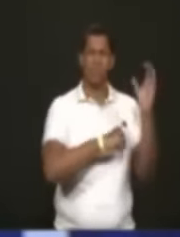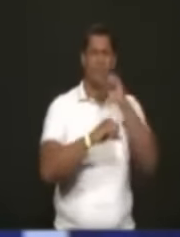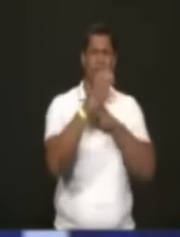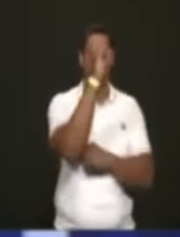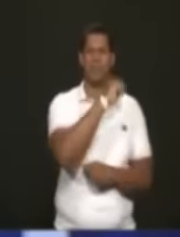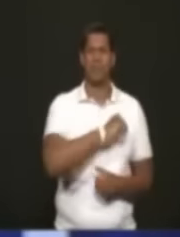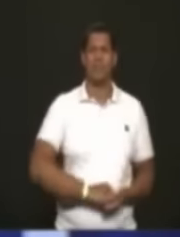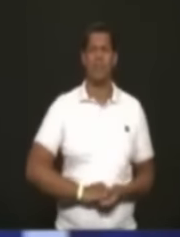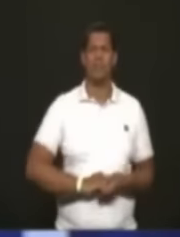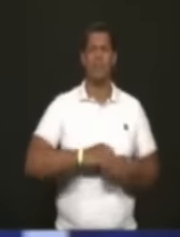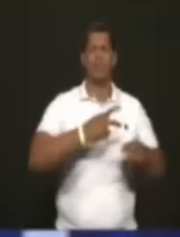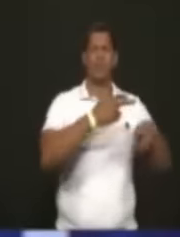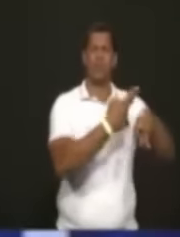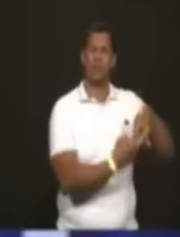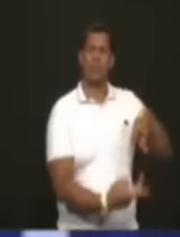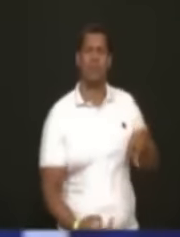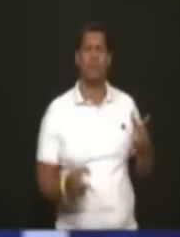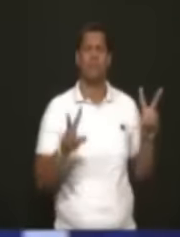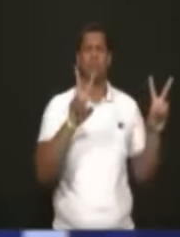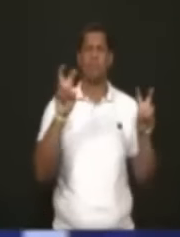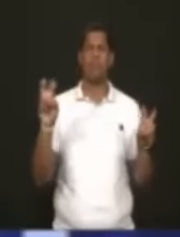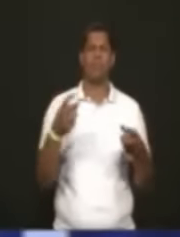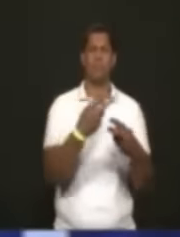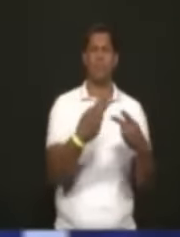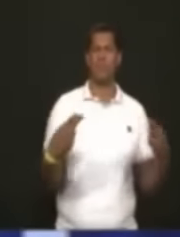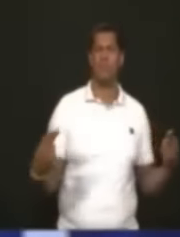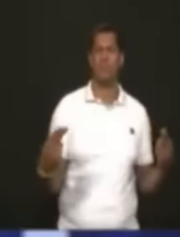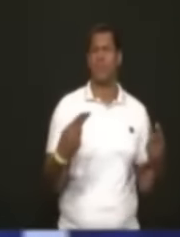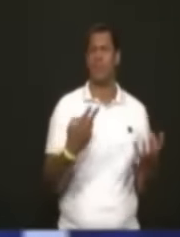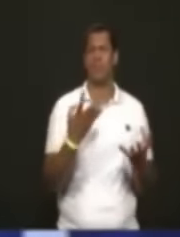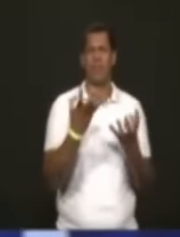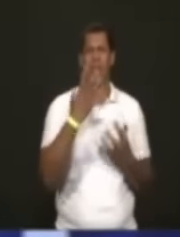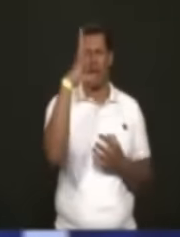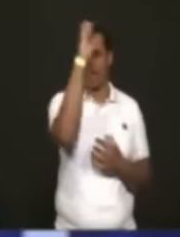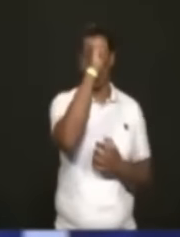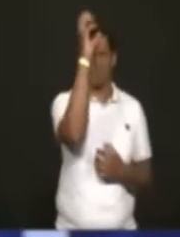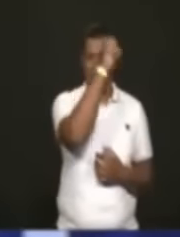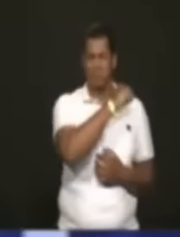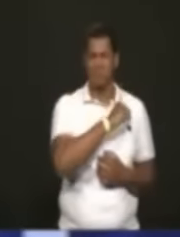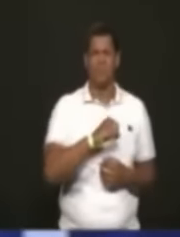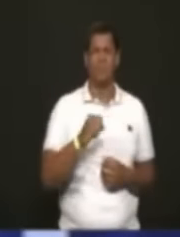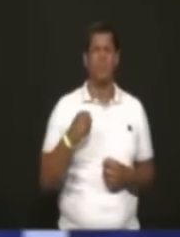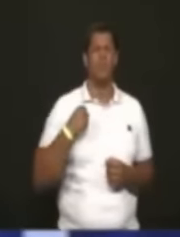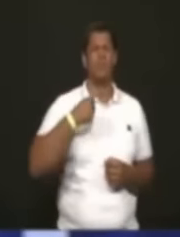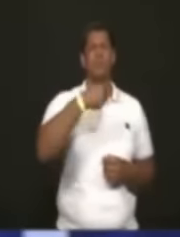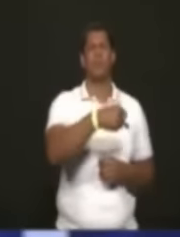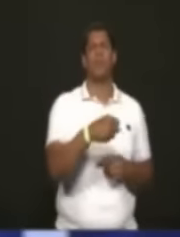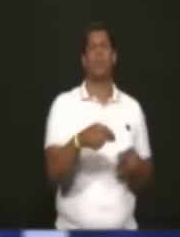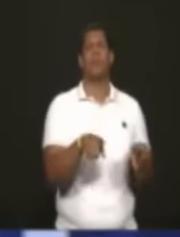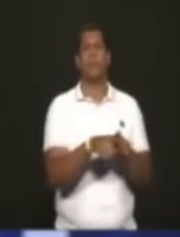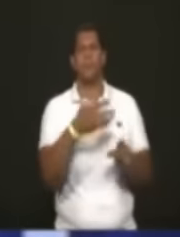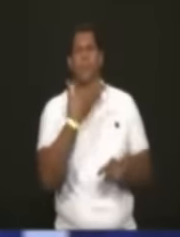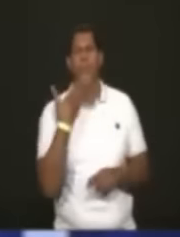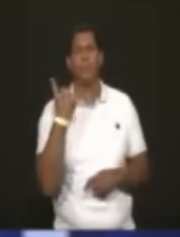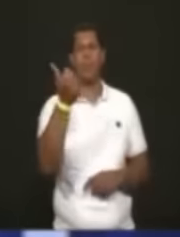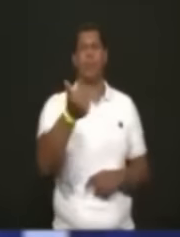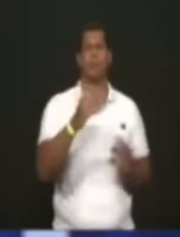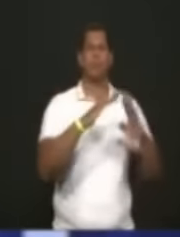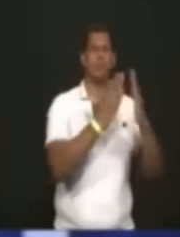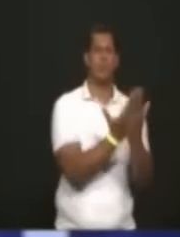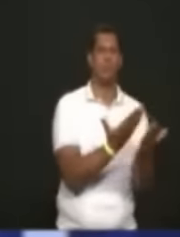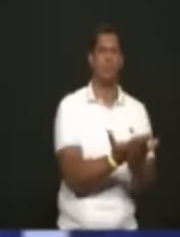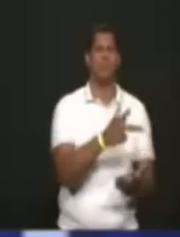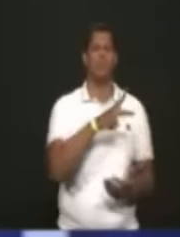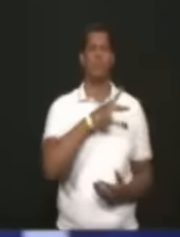comunista. O que a gente quer é trazer as melhores escolas particulares para,